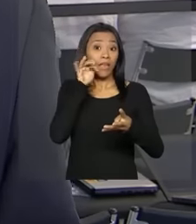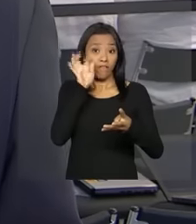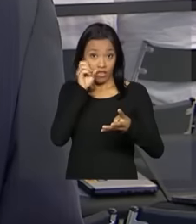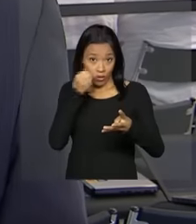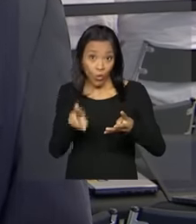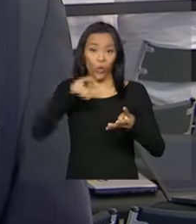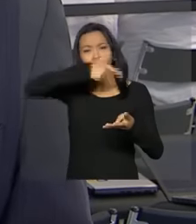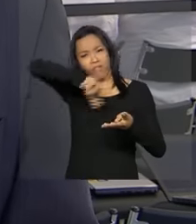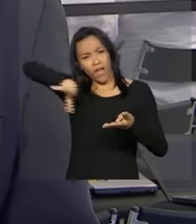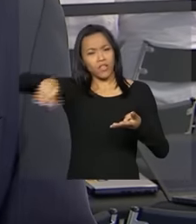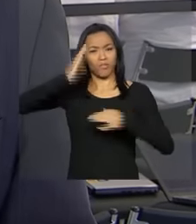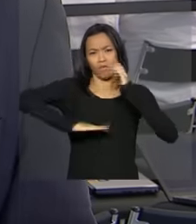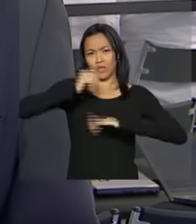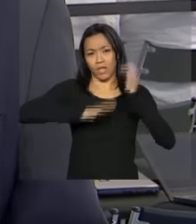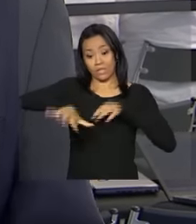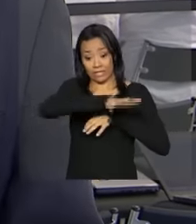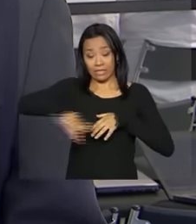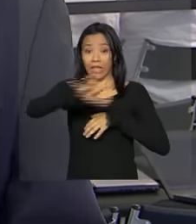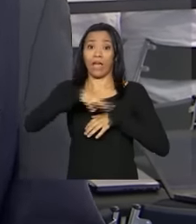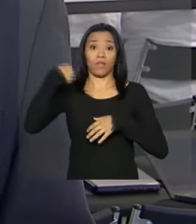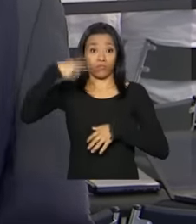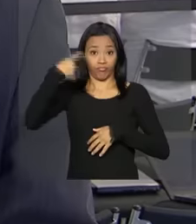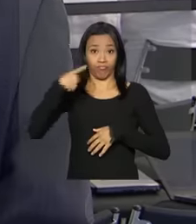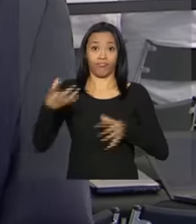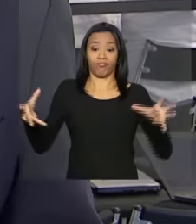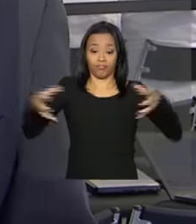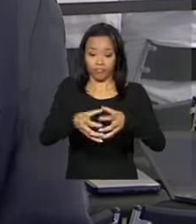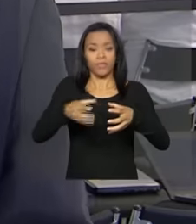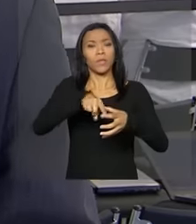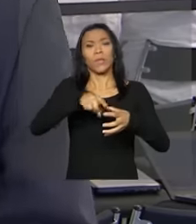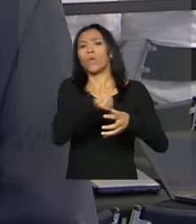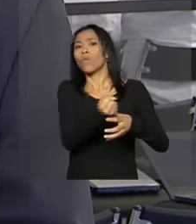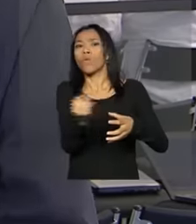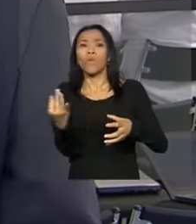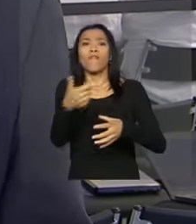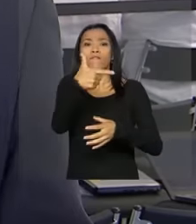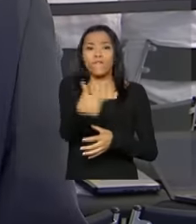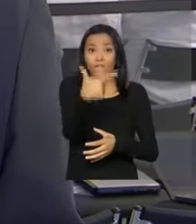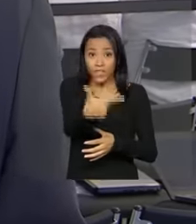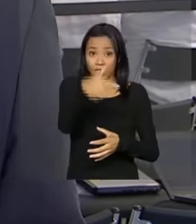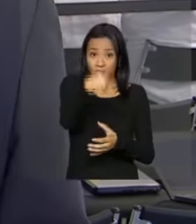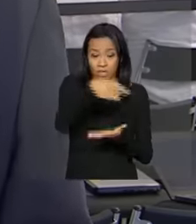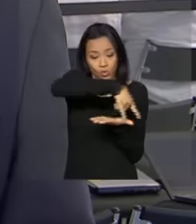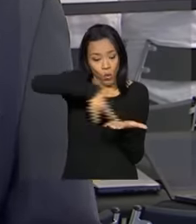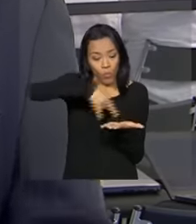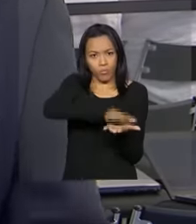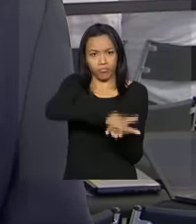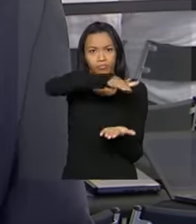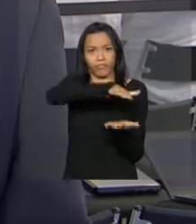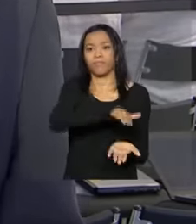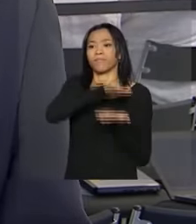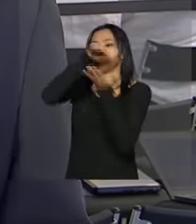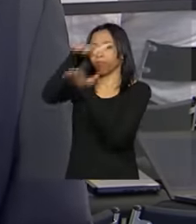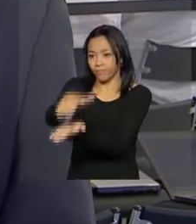profissionais aí ligados à área do direito eles entregaram cerca de 27 documentos manifestos em favor